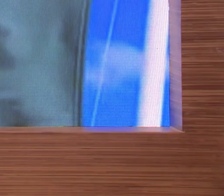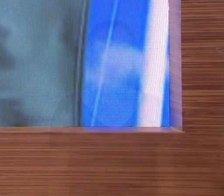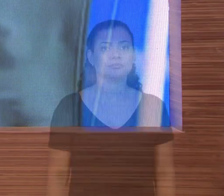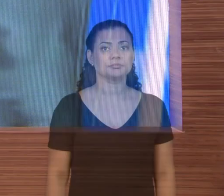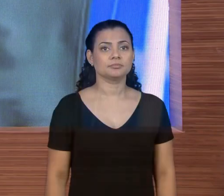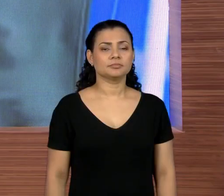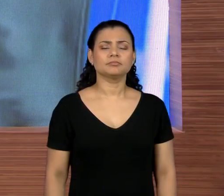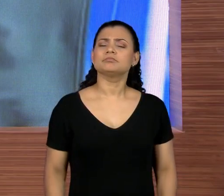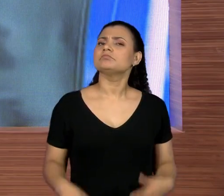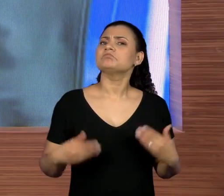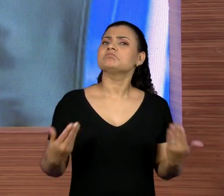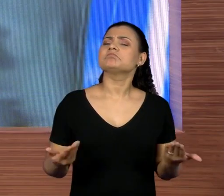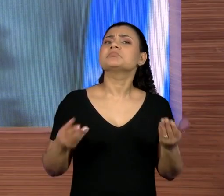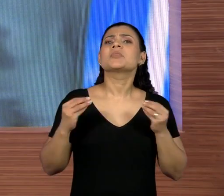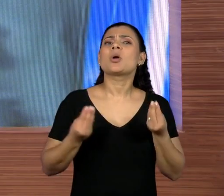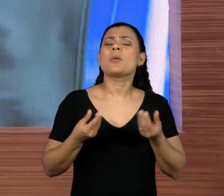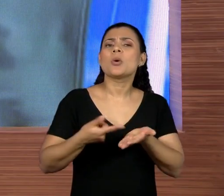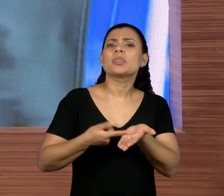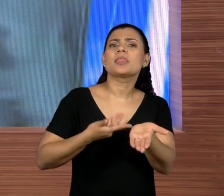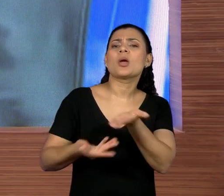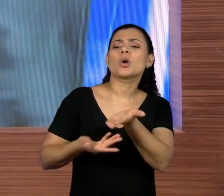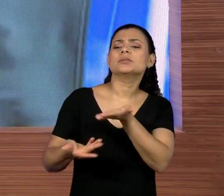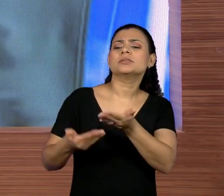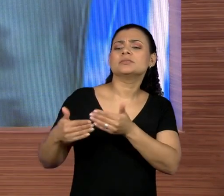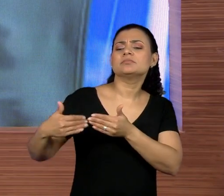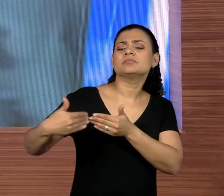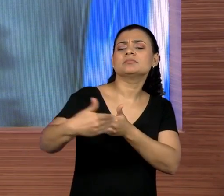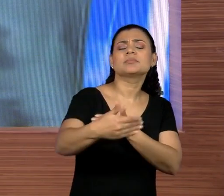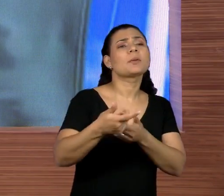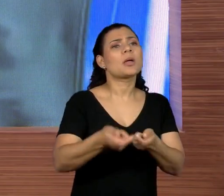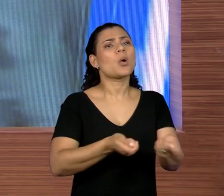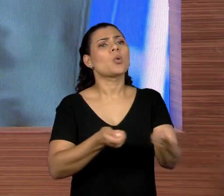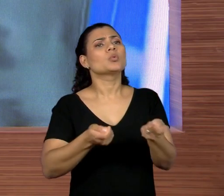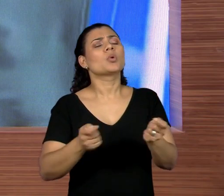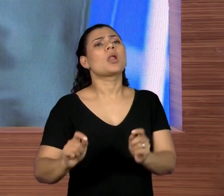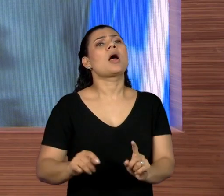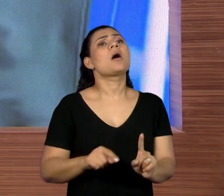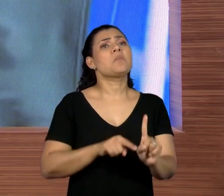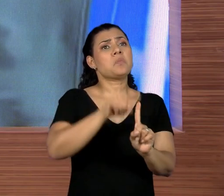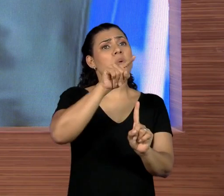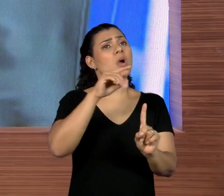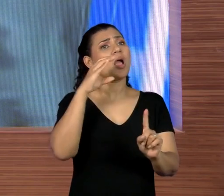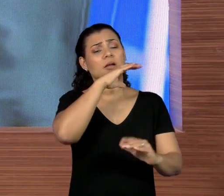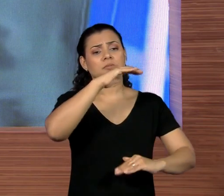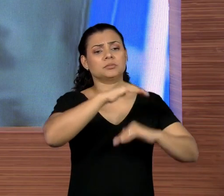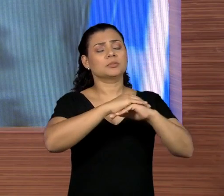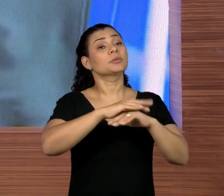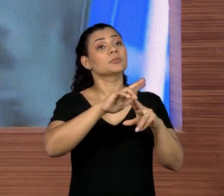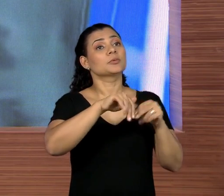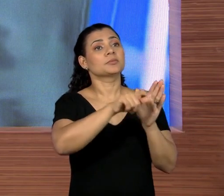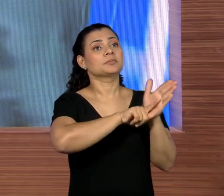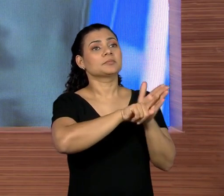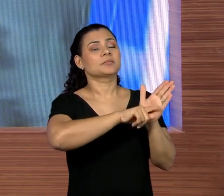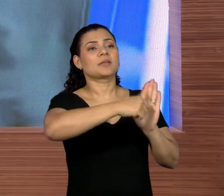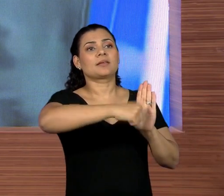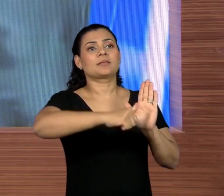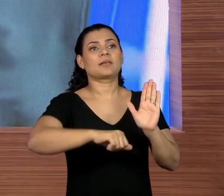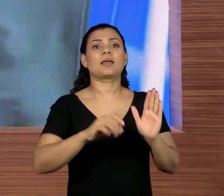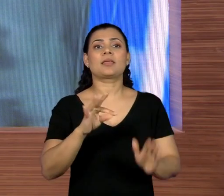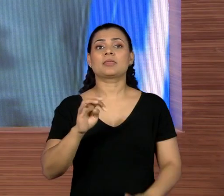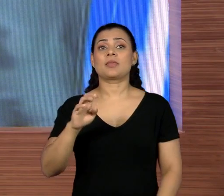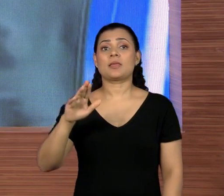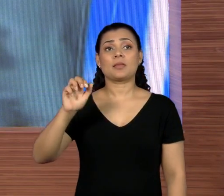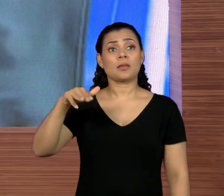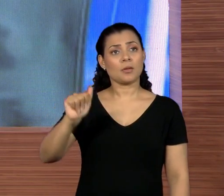Como ficam as próximas negociações para conter o aquecimento global? A análise é da pesquisadora Thelma Krug, uma